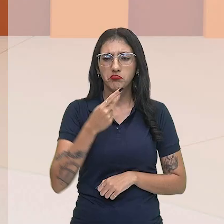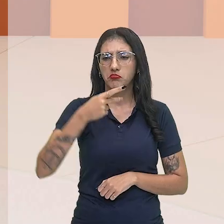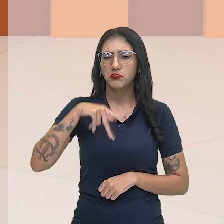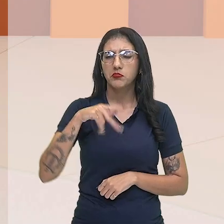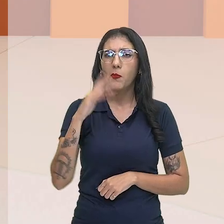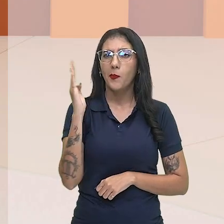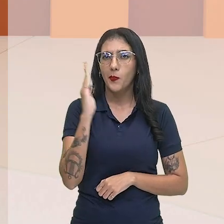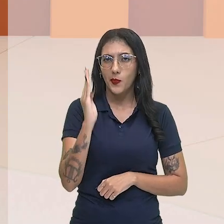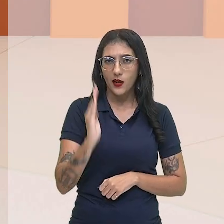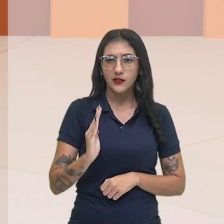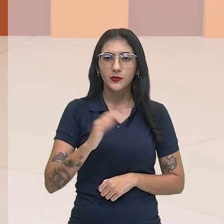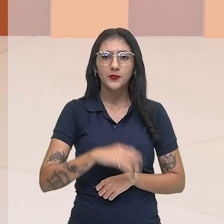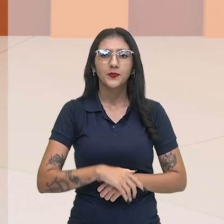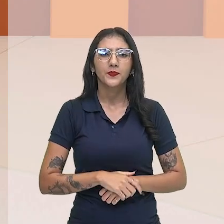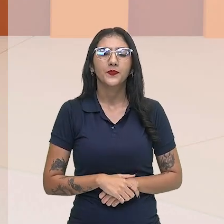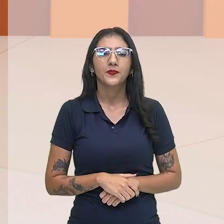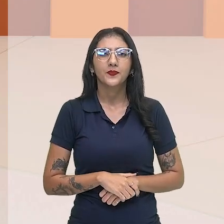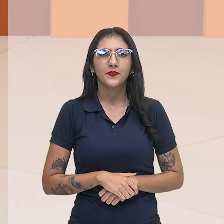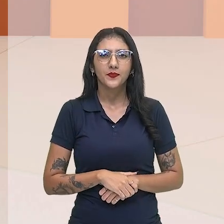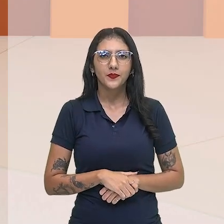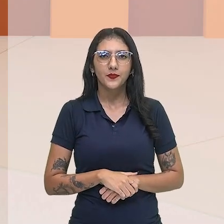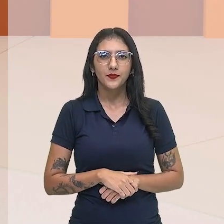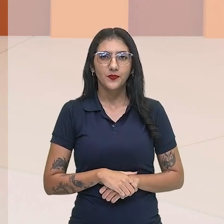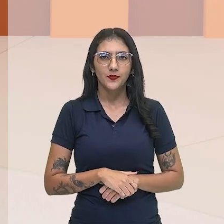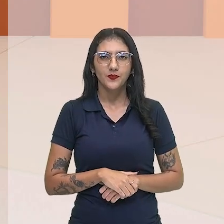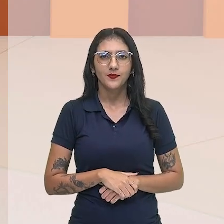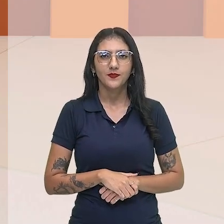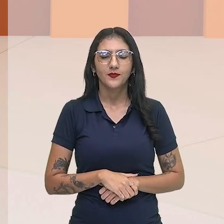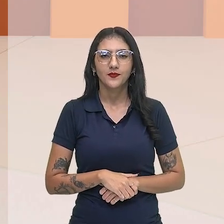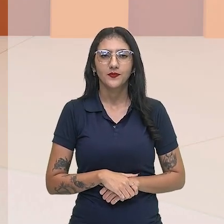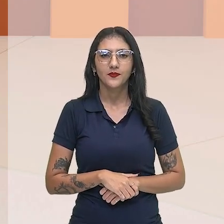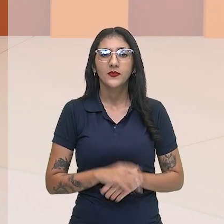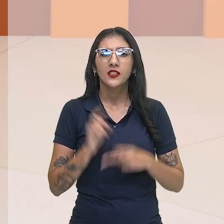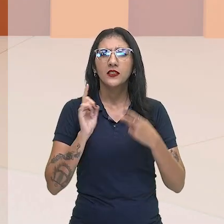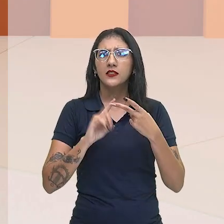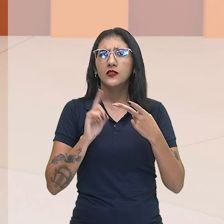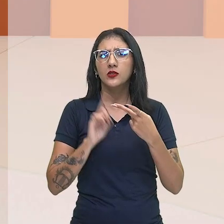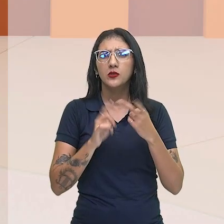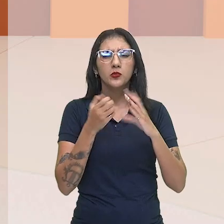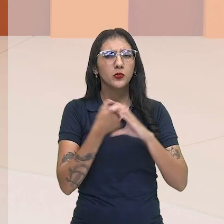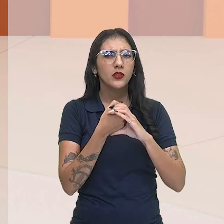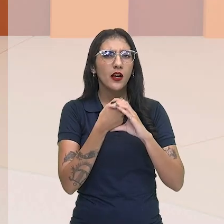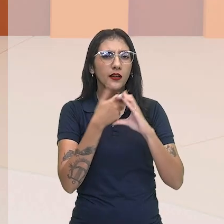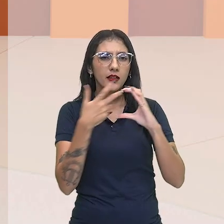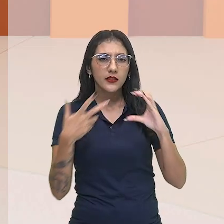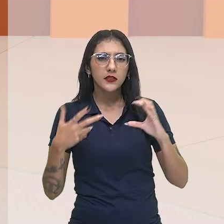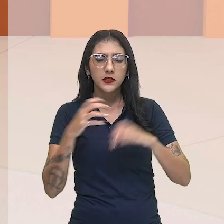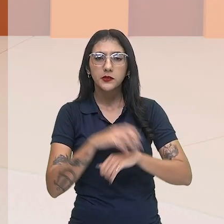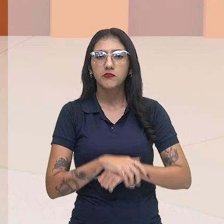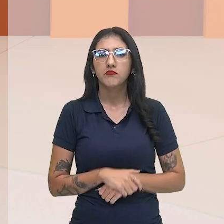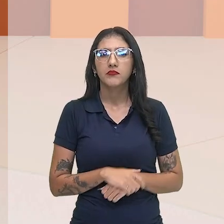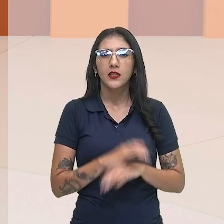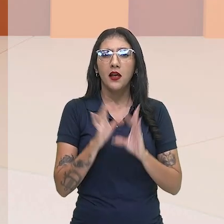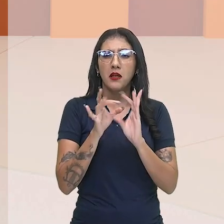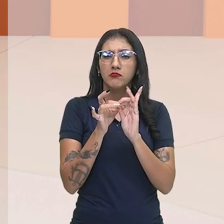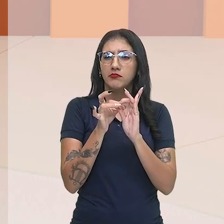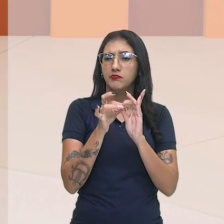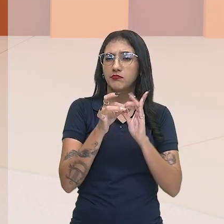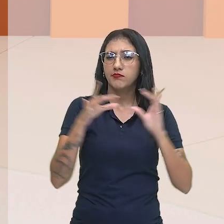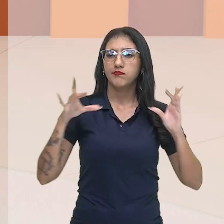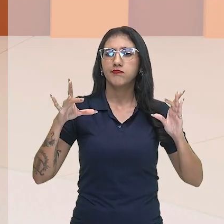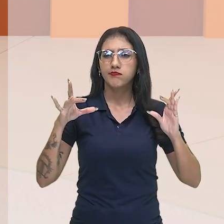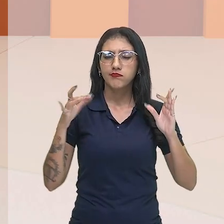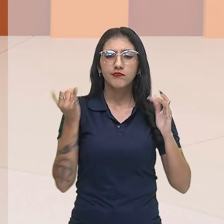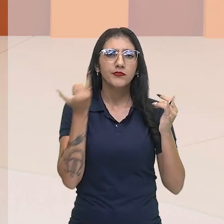Brasil. Uma segunda característica que nós vamos trazer aqui também é a liberdade de imprensa.